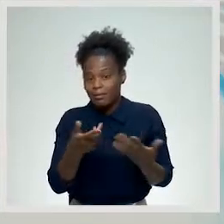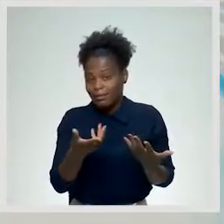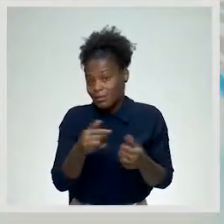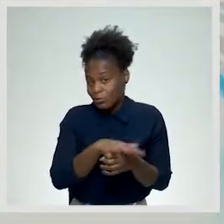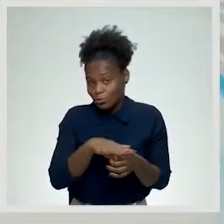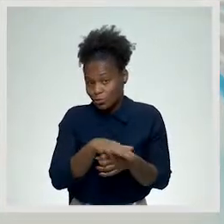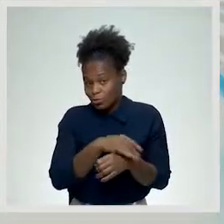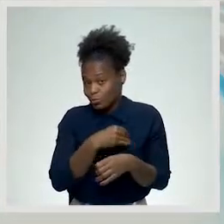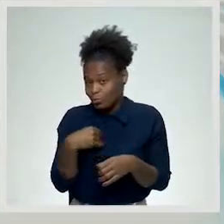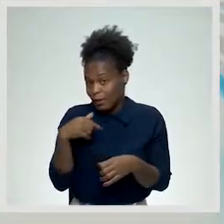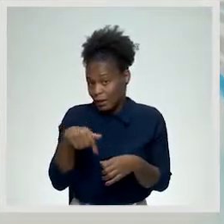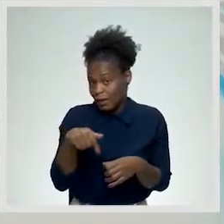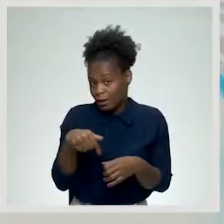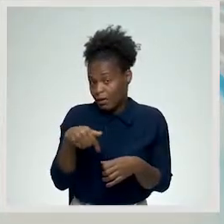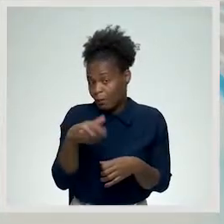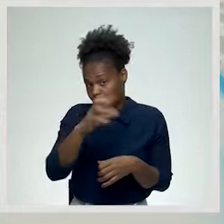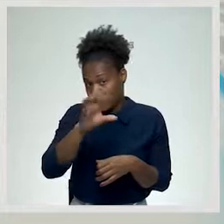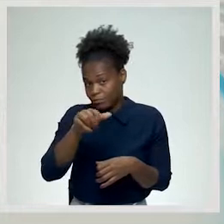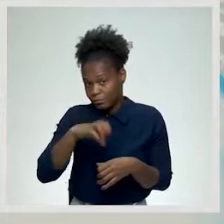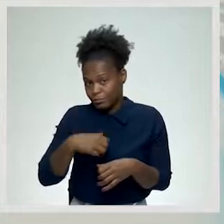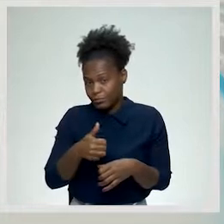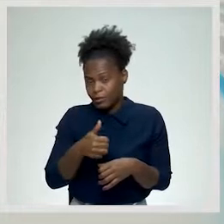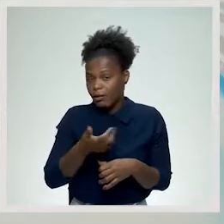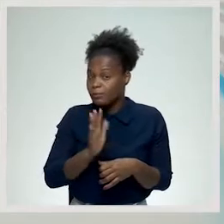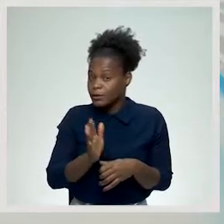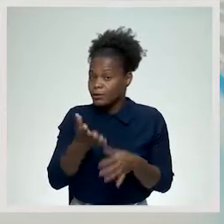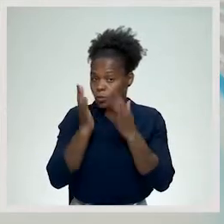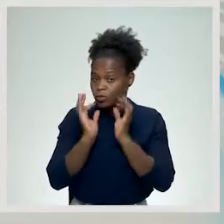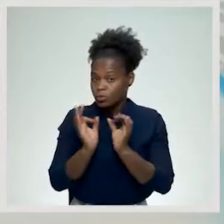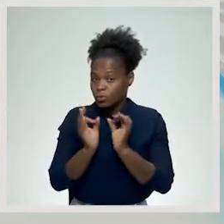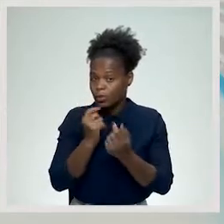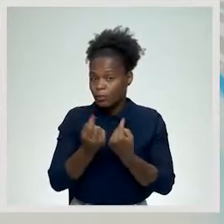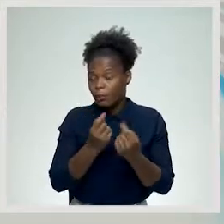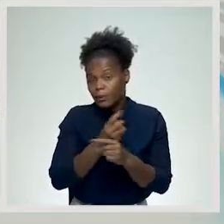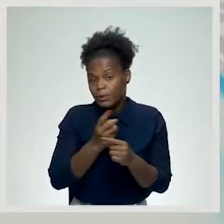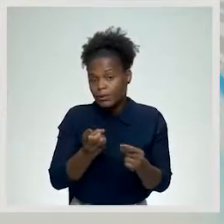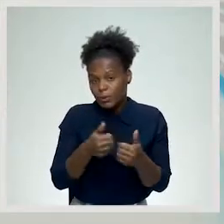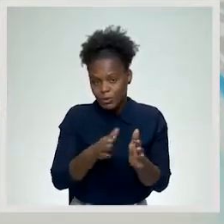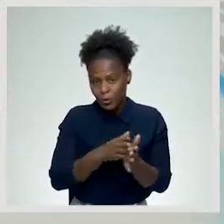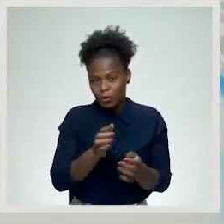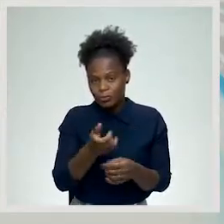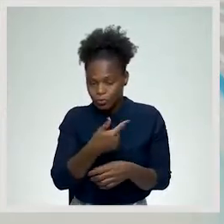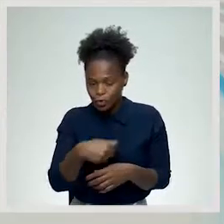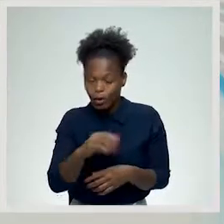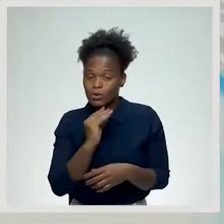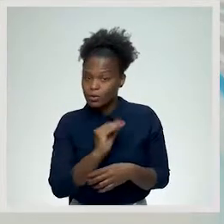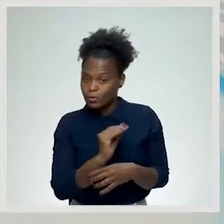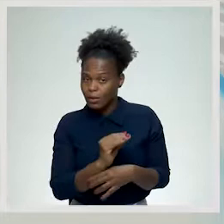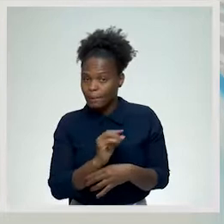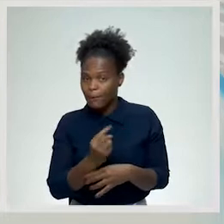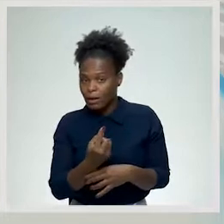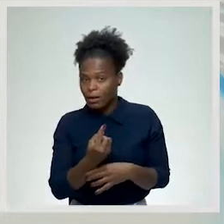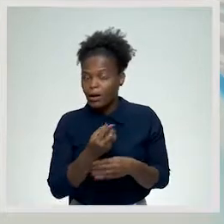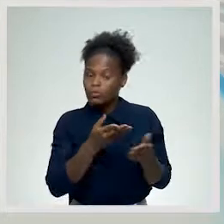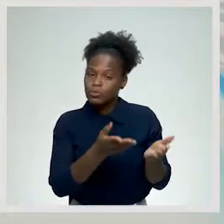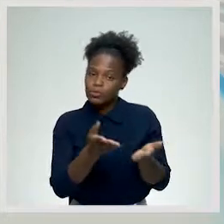a situação sanitária no país requer alguns cuidados. Deste modo, todos nós somos chamados